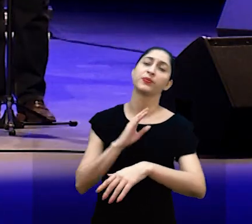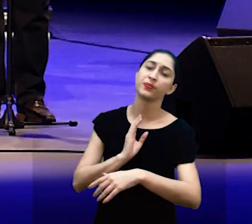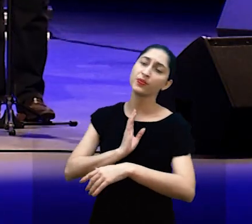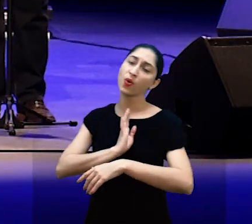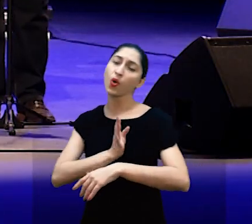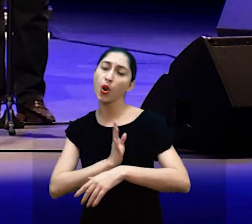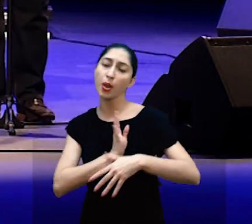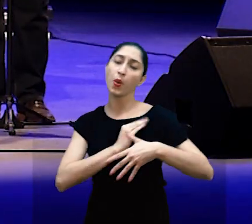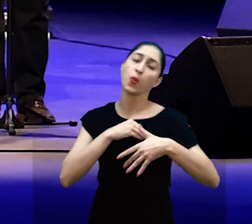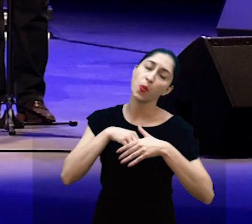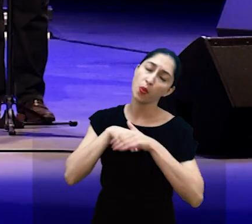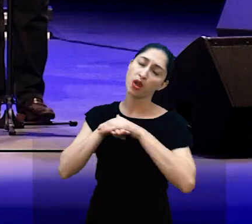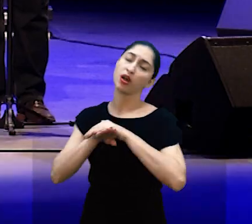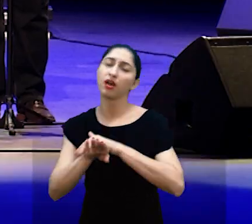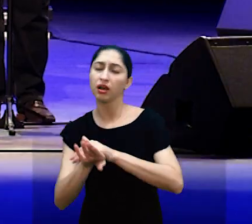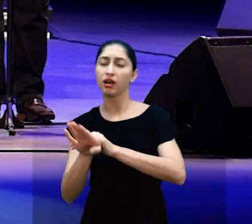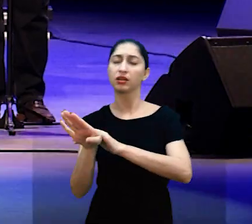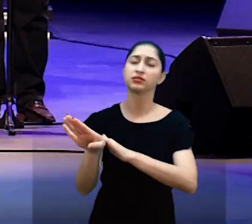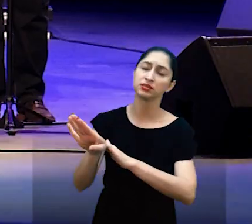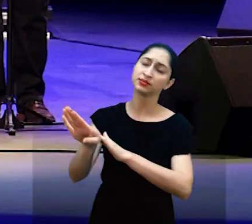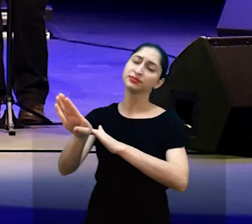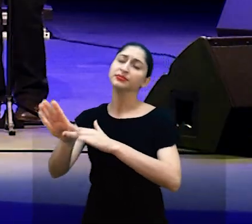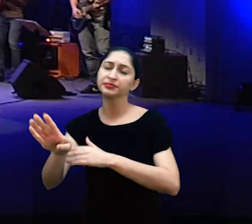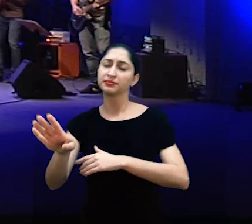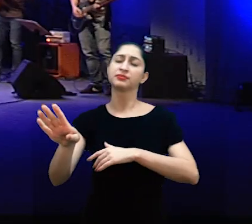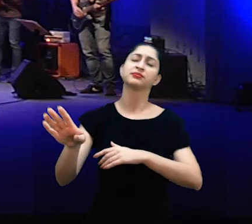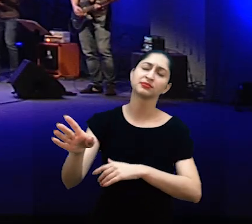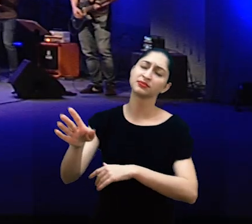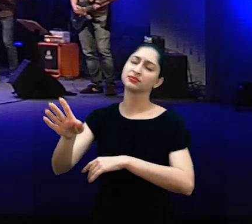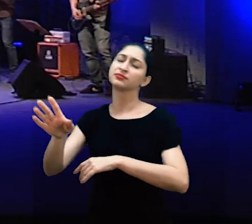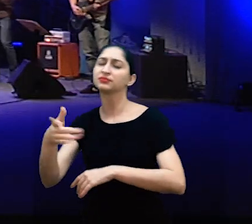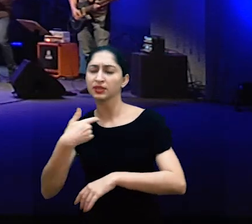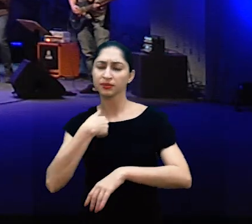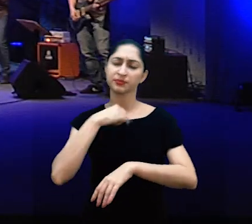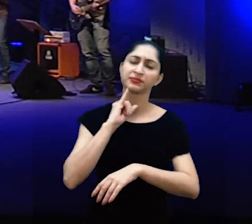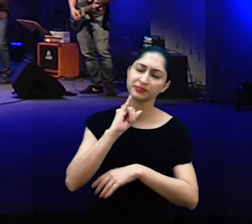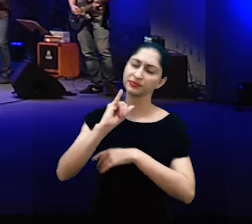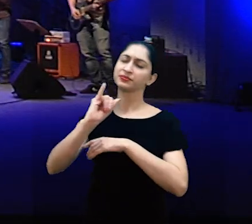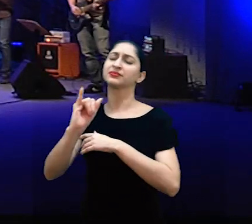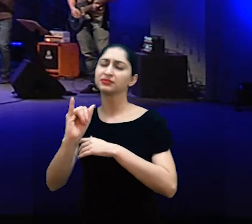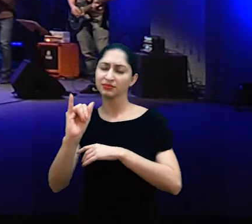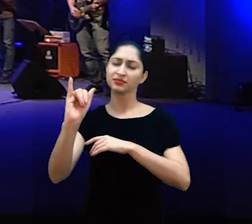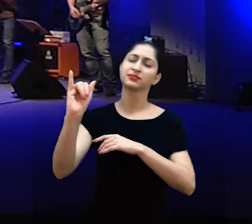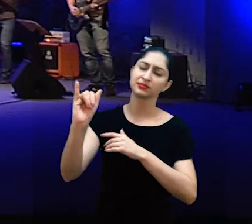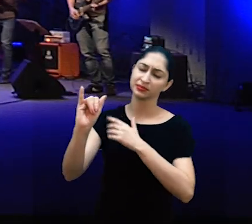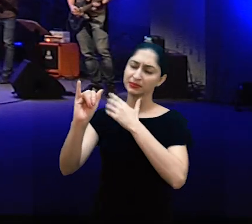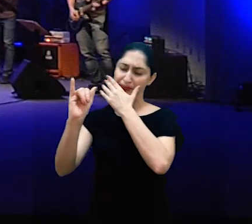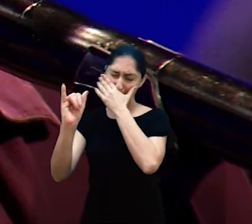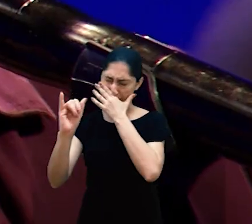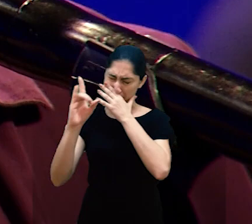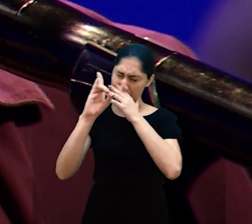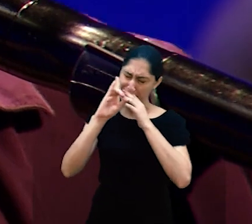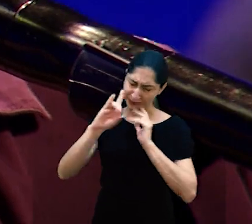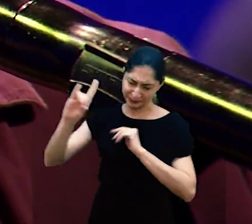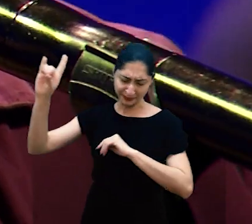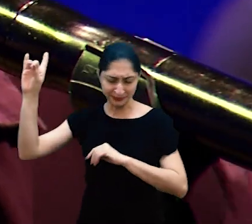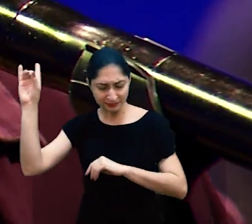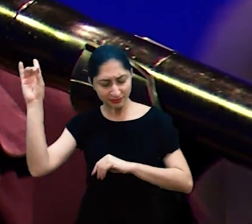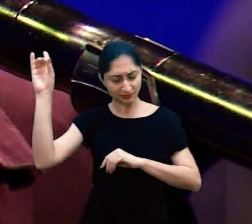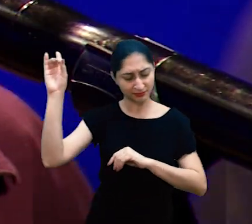contigo meu coração. Então se eu disse adeus,